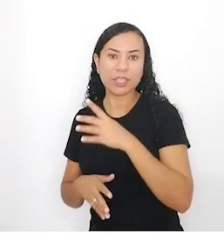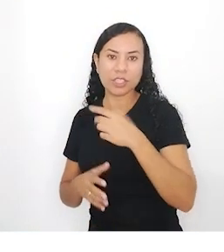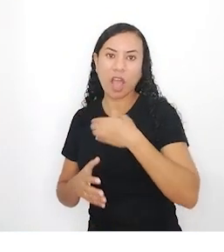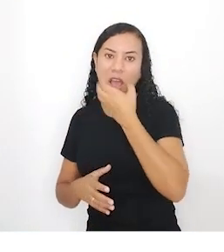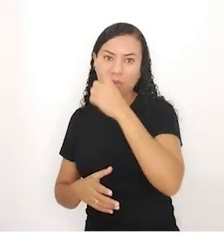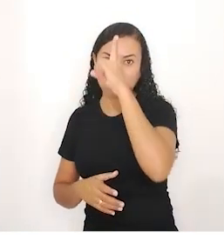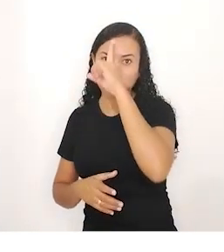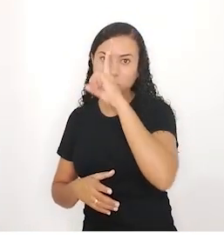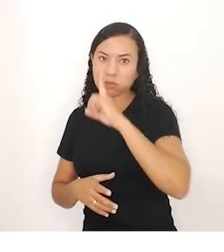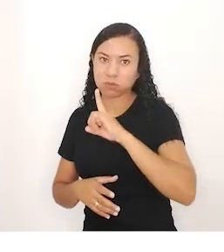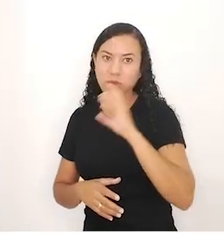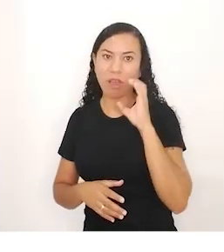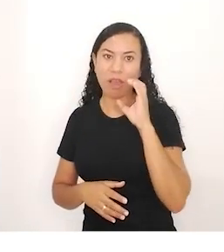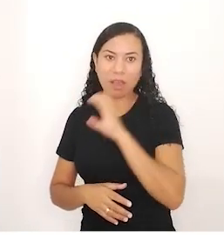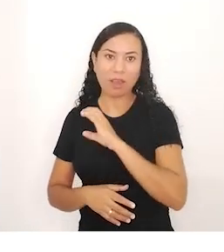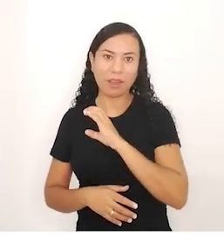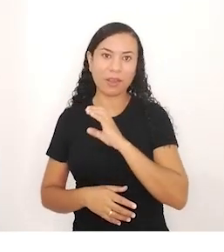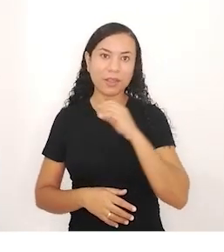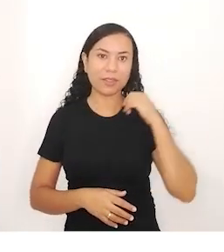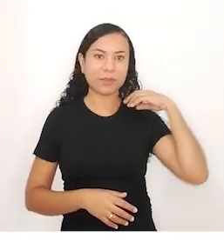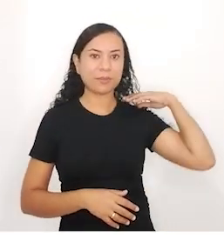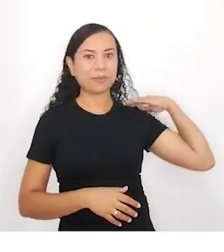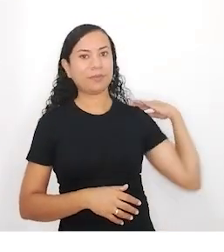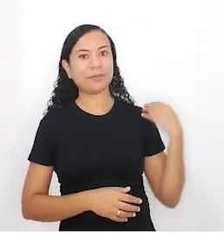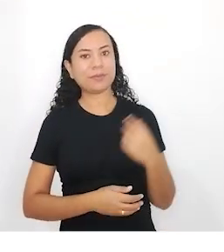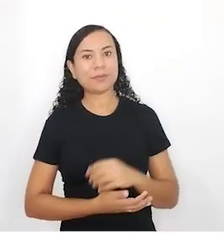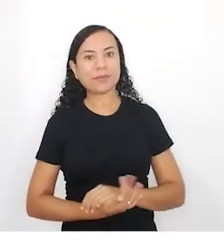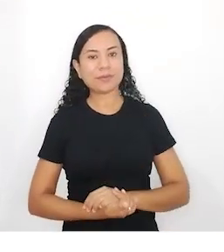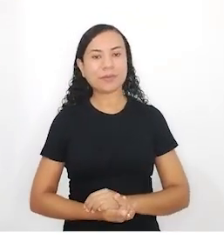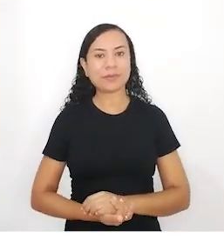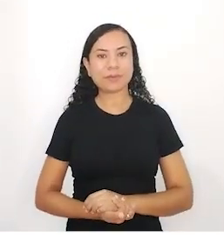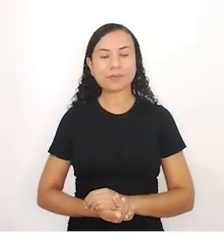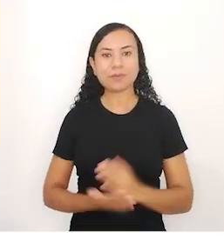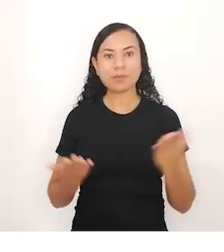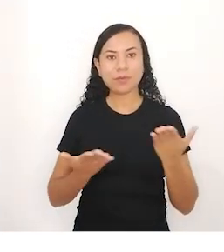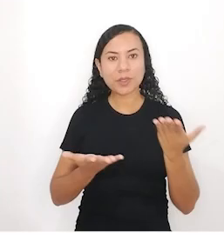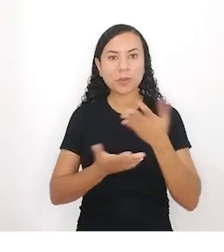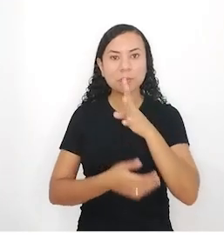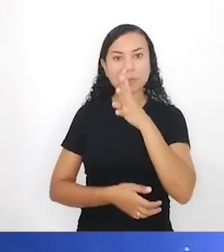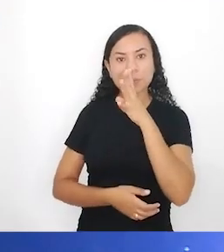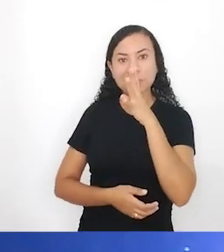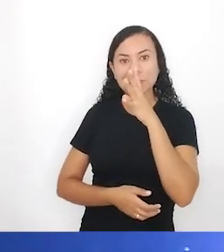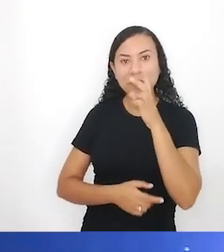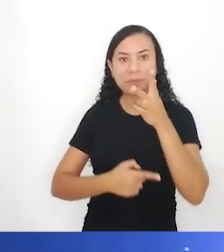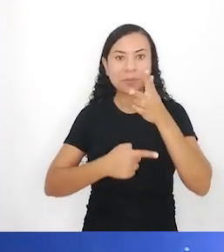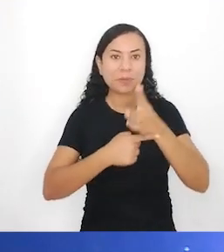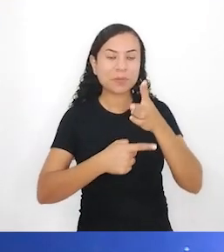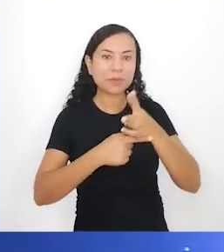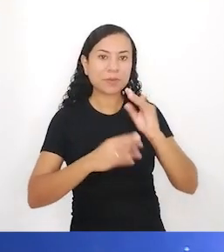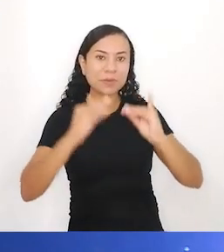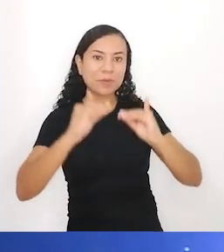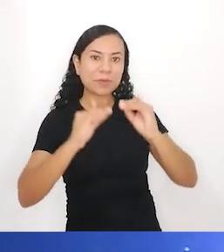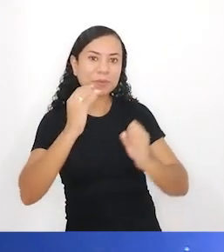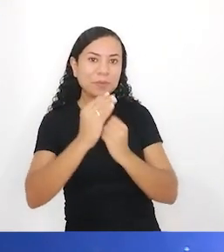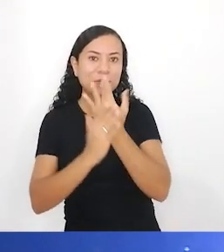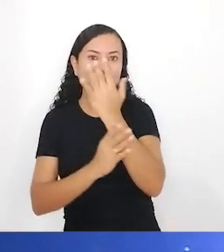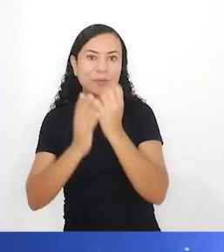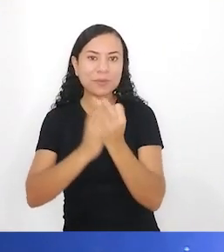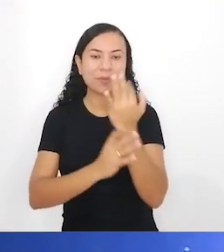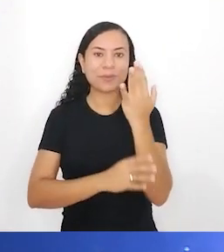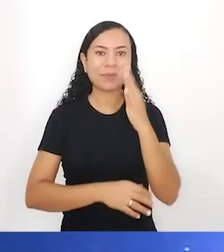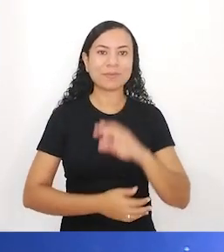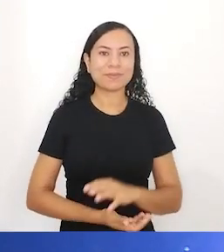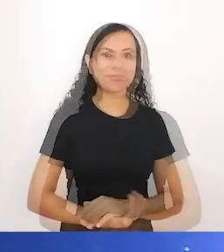desse gás, o que faz com que as plantas e os frutos amadureçam mais rapidamente. Vamos assistir um vídeo sobre